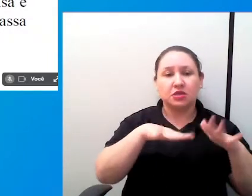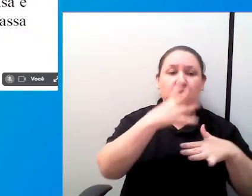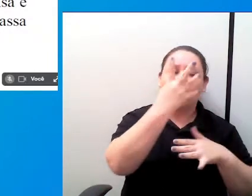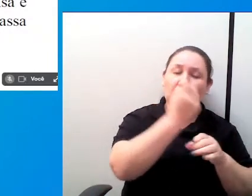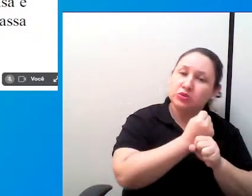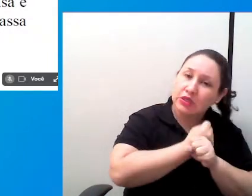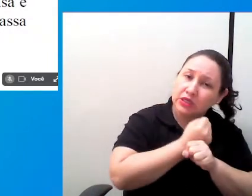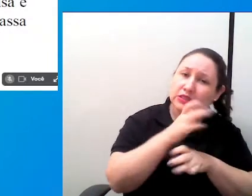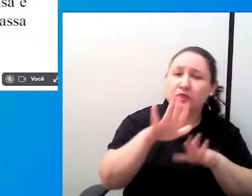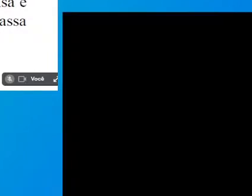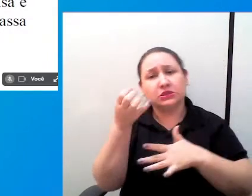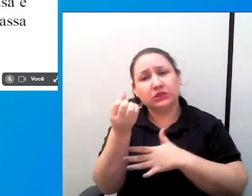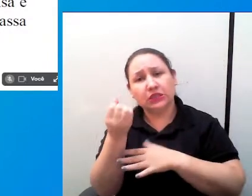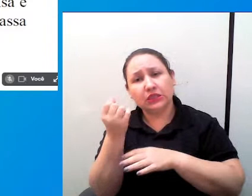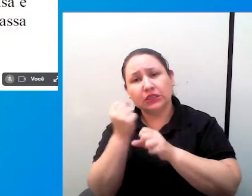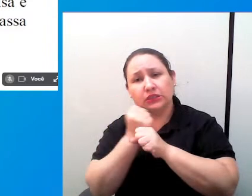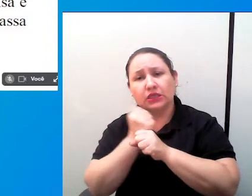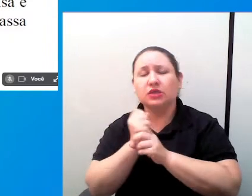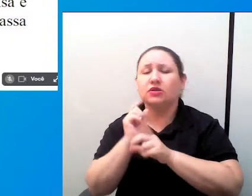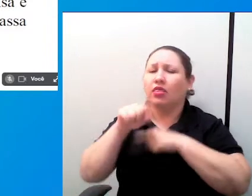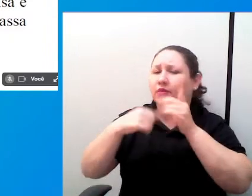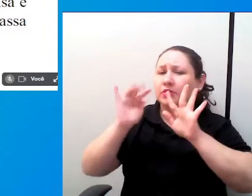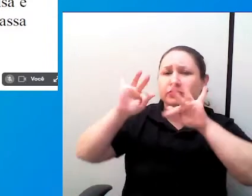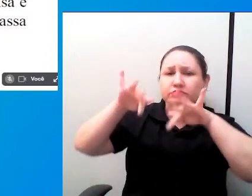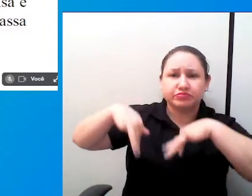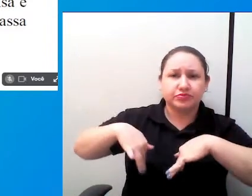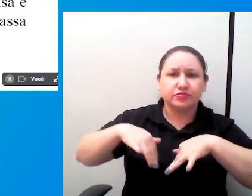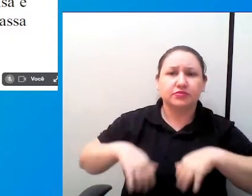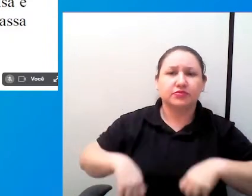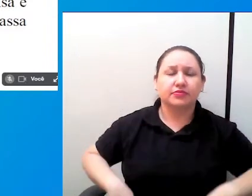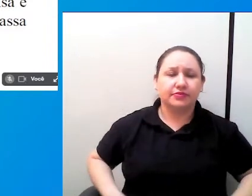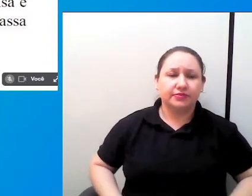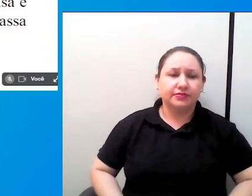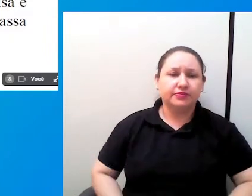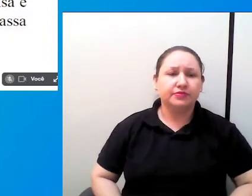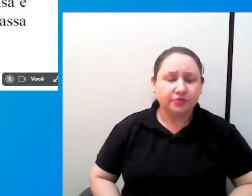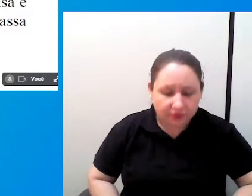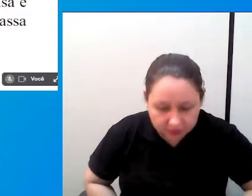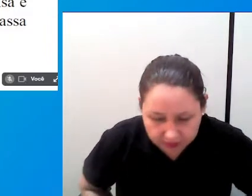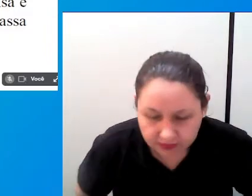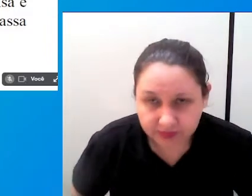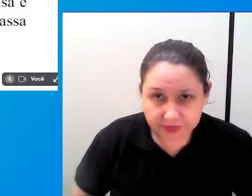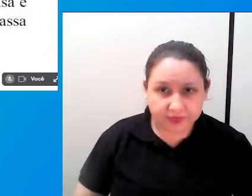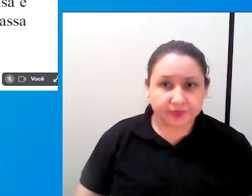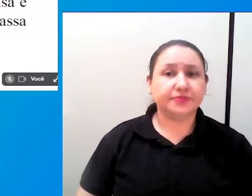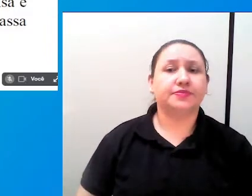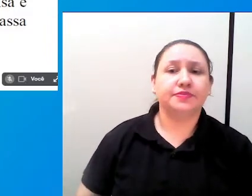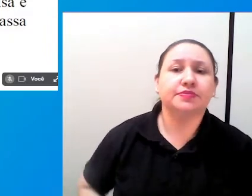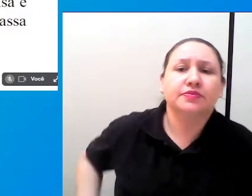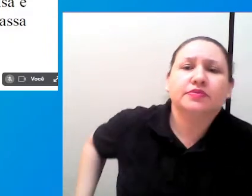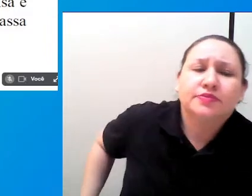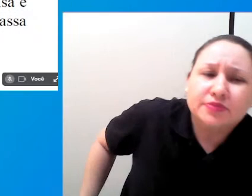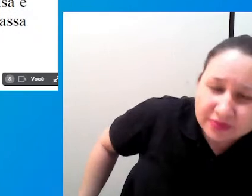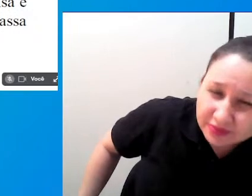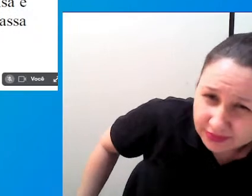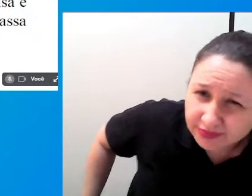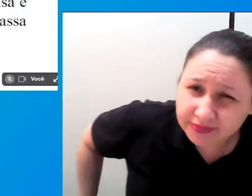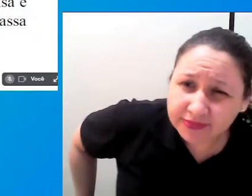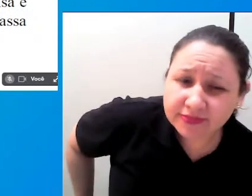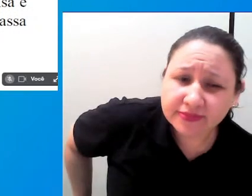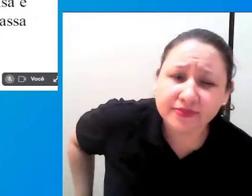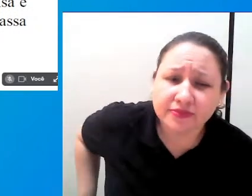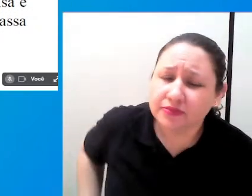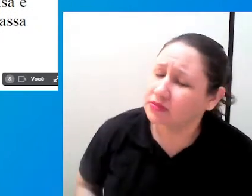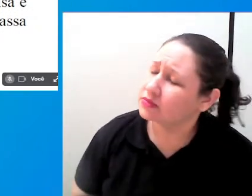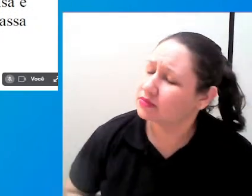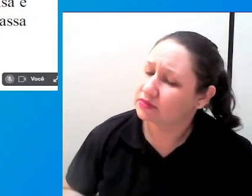Trabalha também a questão dos semestres, trabalha chamado eixo. A exemplo